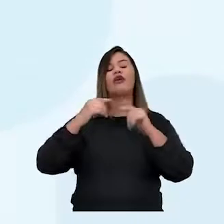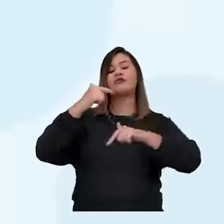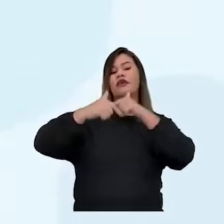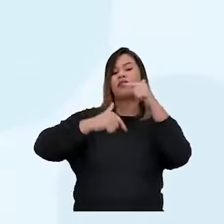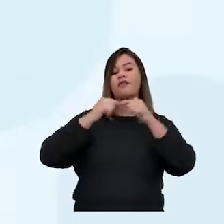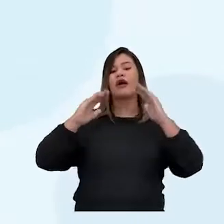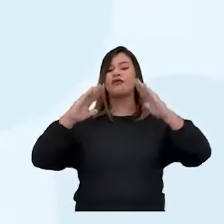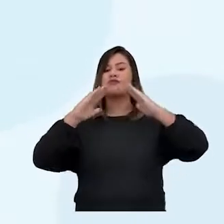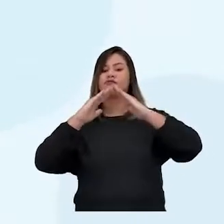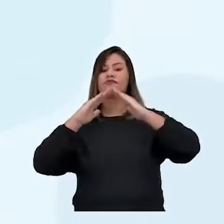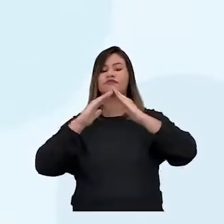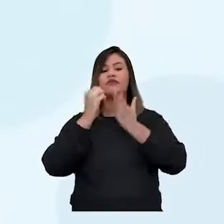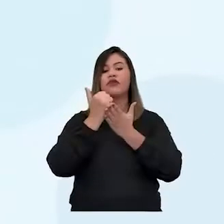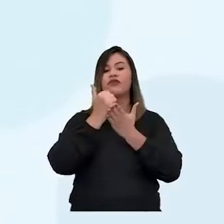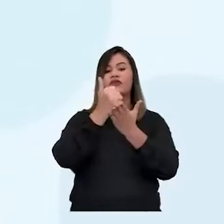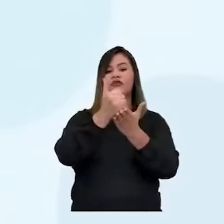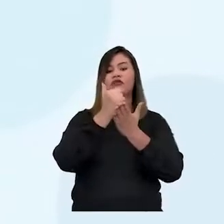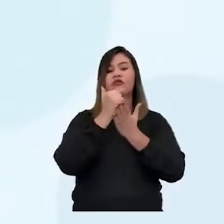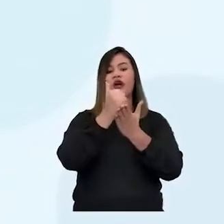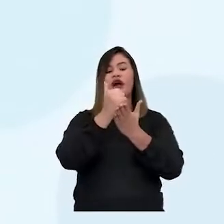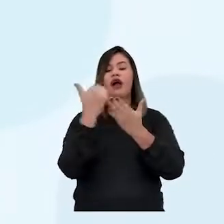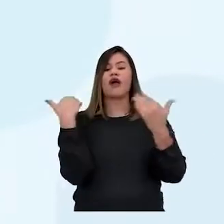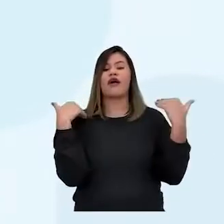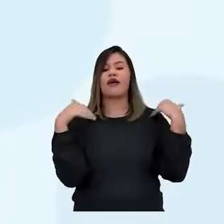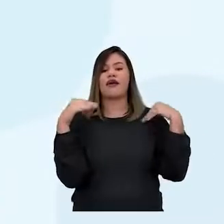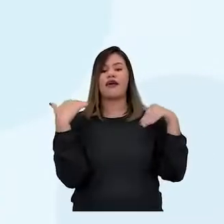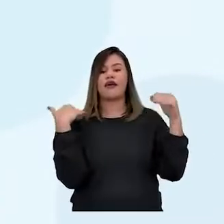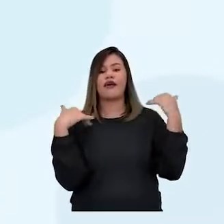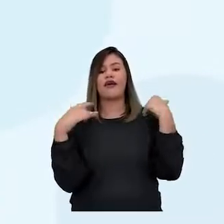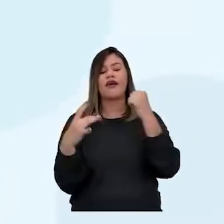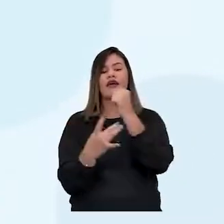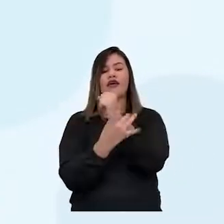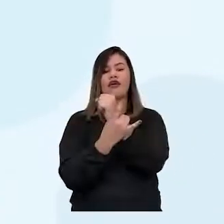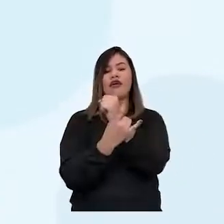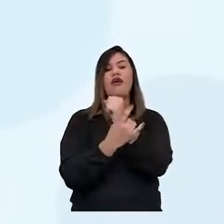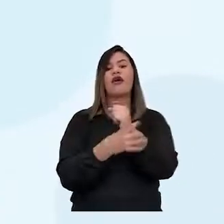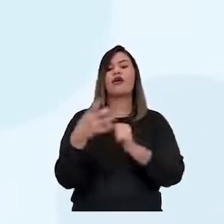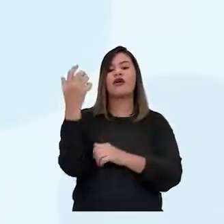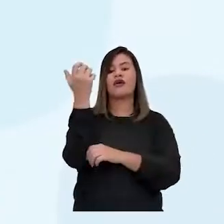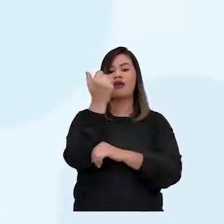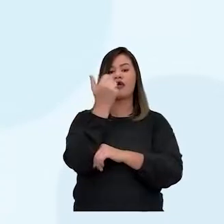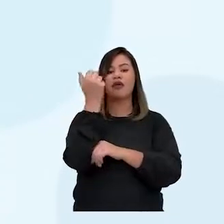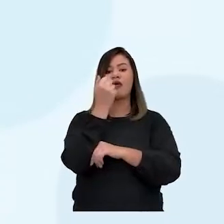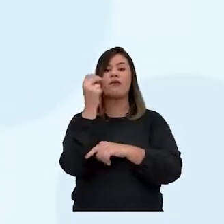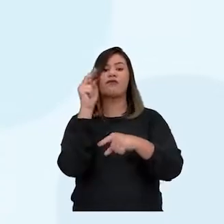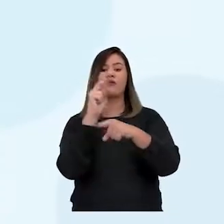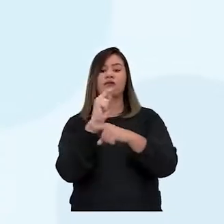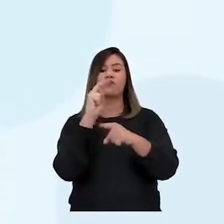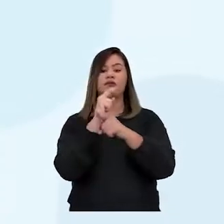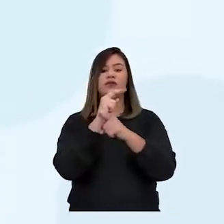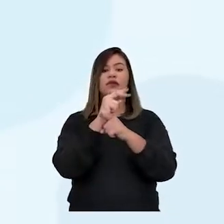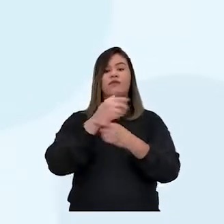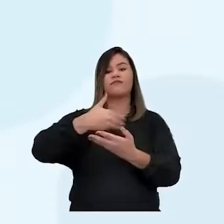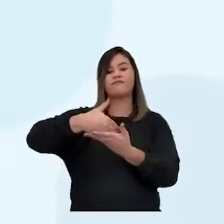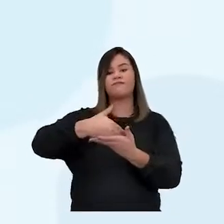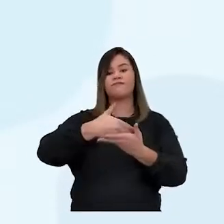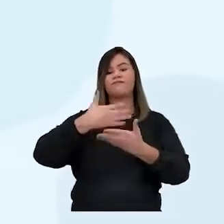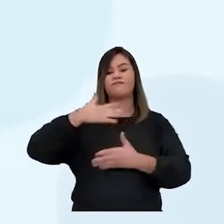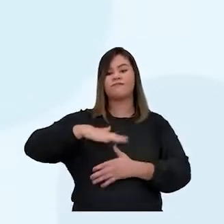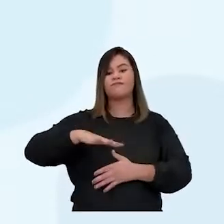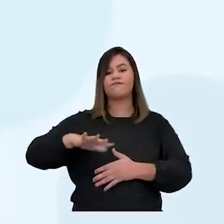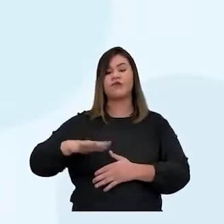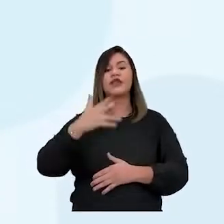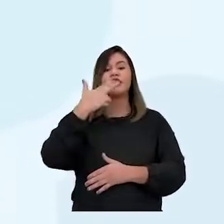o transporte, o lazer, a segurança, a previdência social, a proteção à maternidade e à infância, a assistência